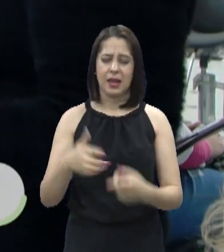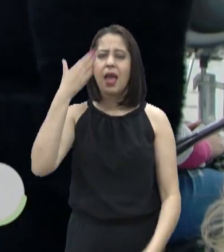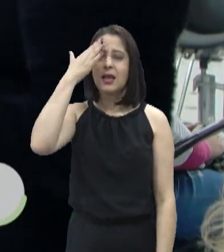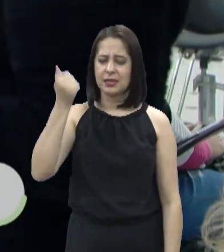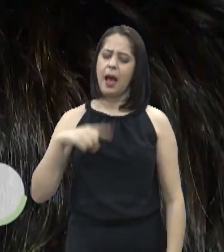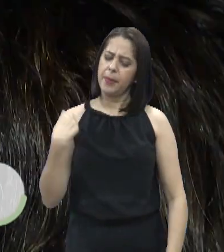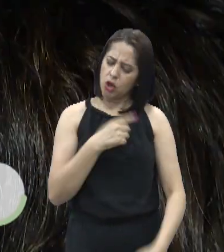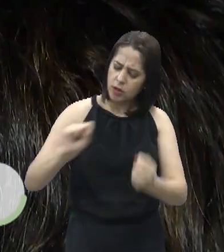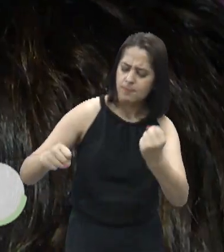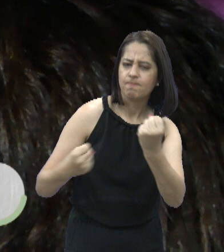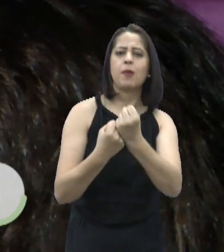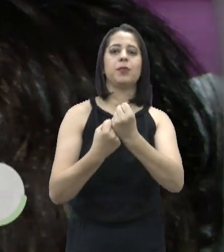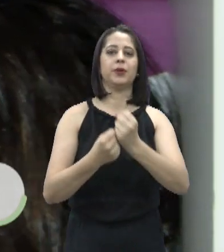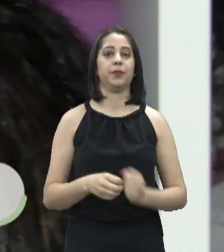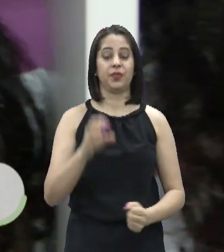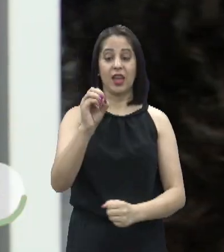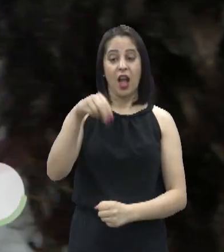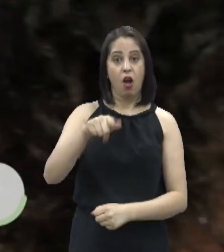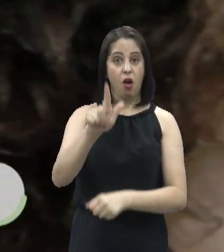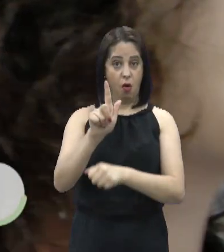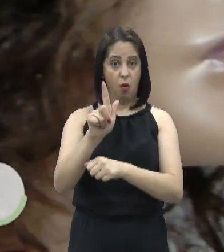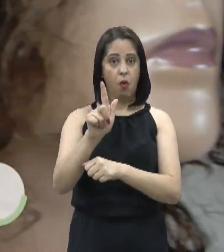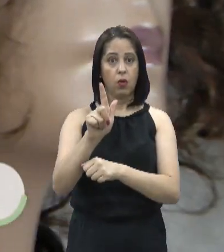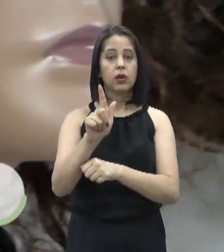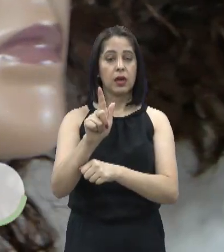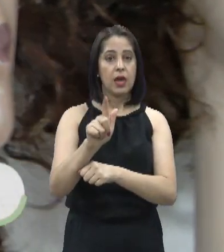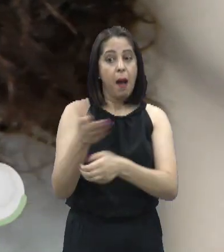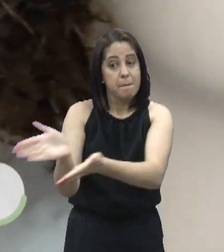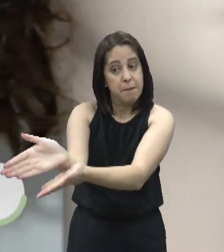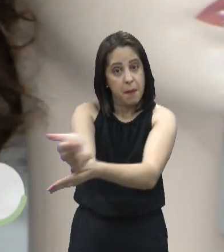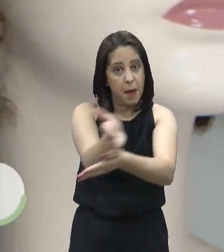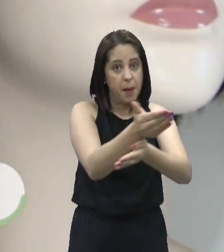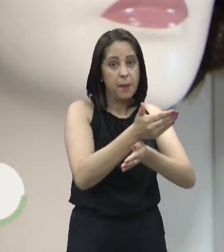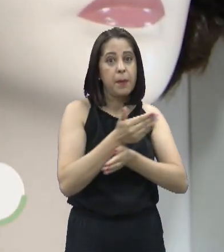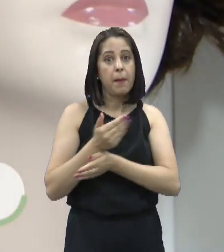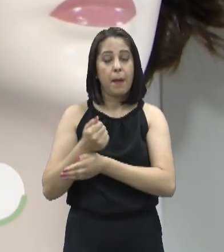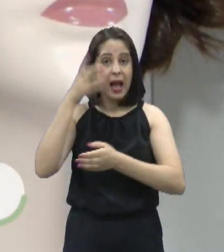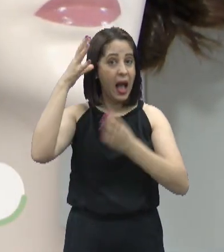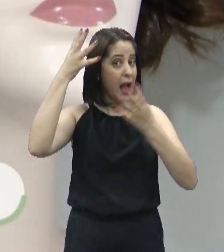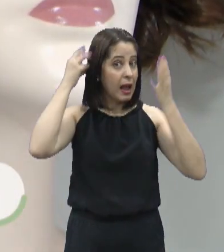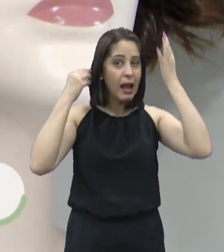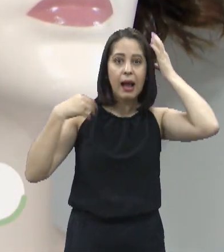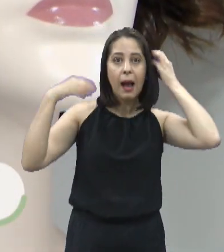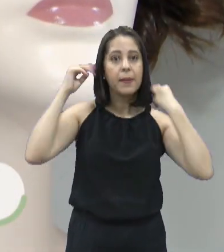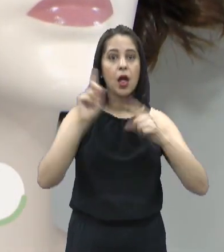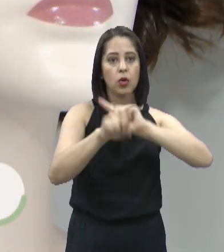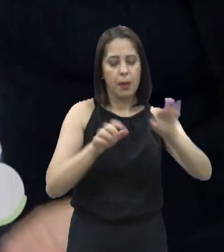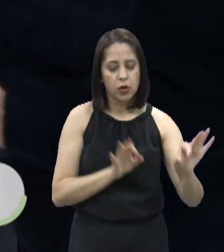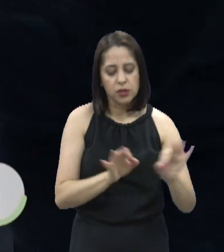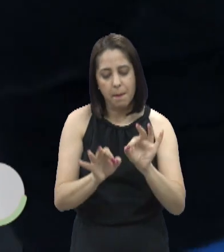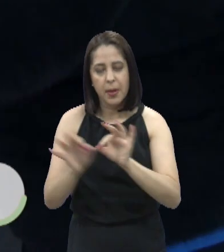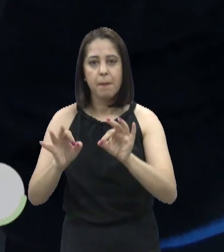com a gente. A ONG recebe a doação de cabelos para a confecção de perucas que são destinadas a mulheres que têm